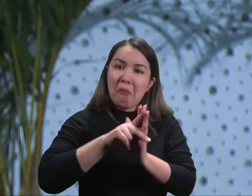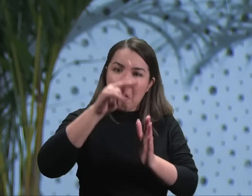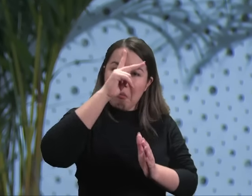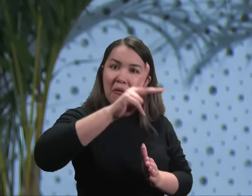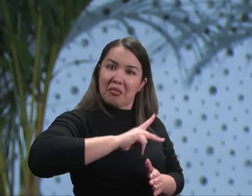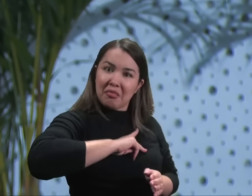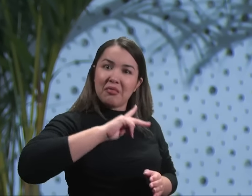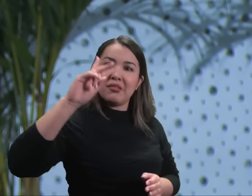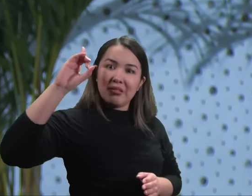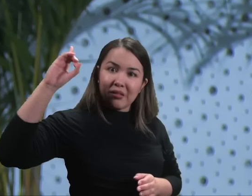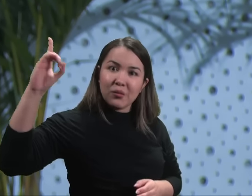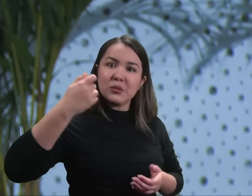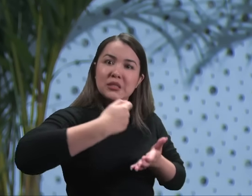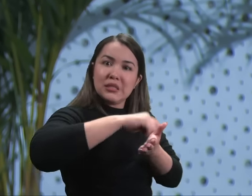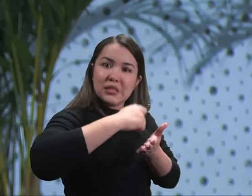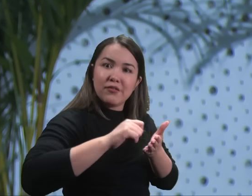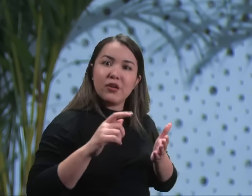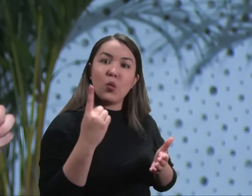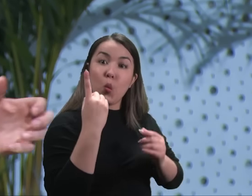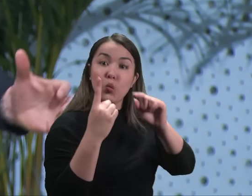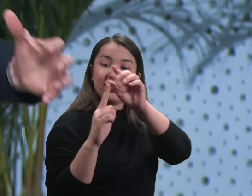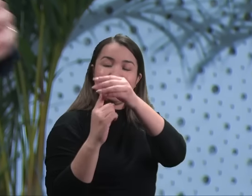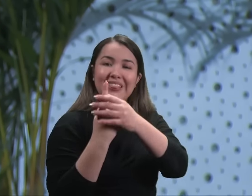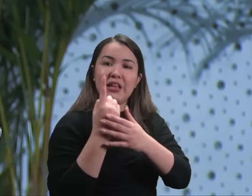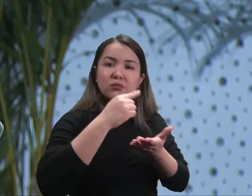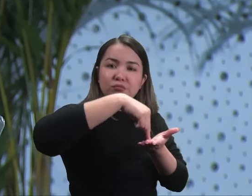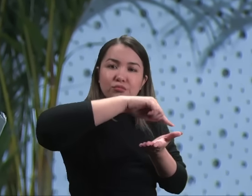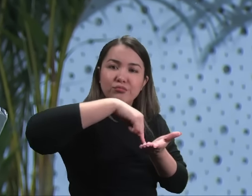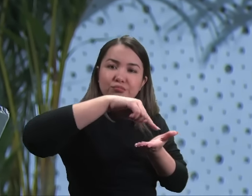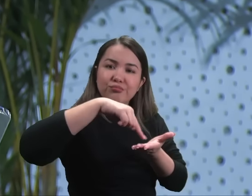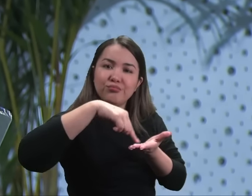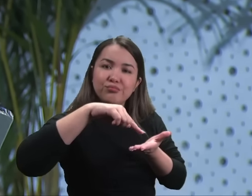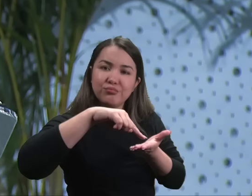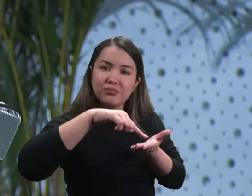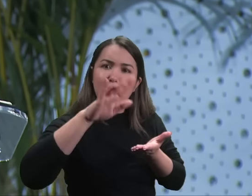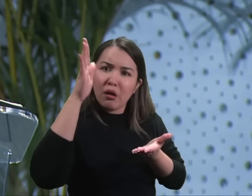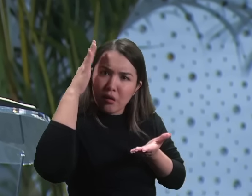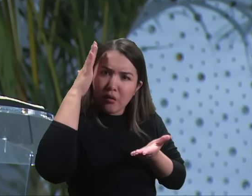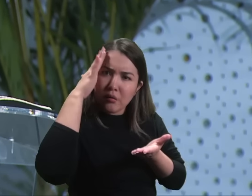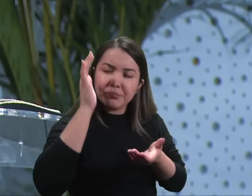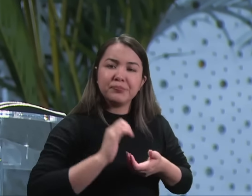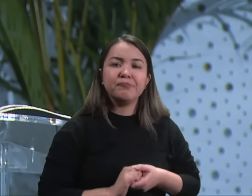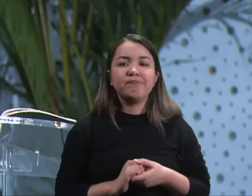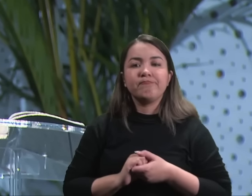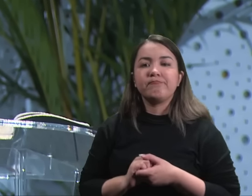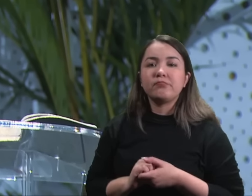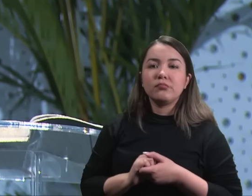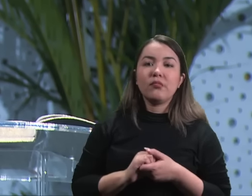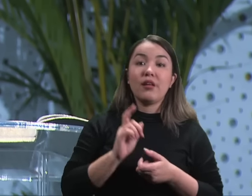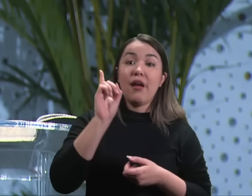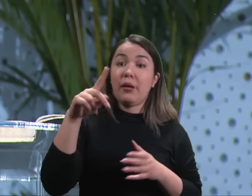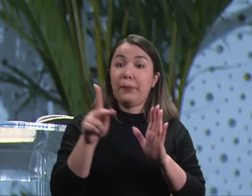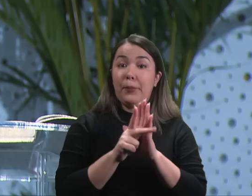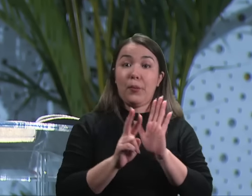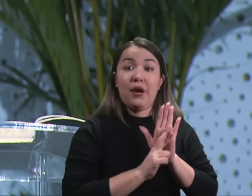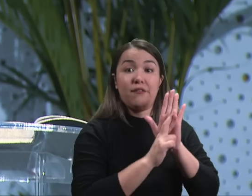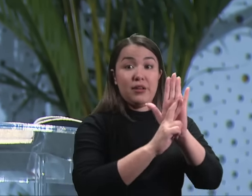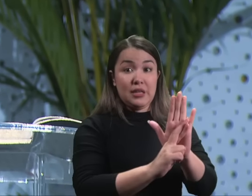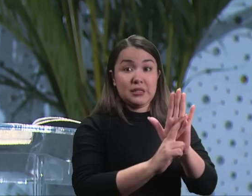bom que nós temos aqui povo de Israel no Sinai Moisés sobe ao monte revelação do Santuário